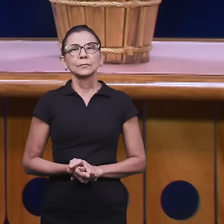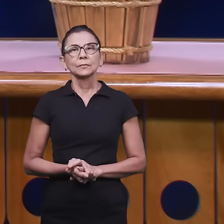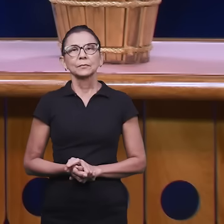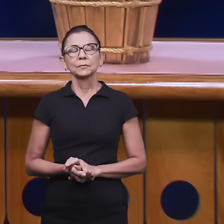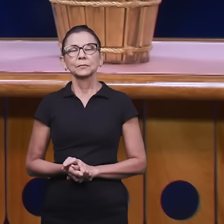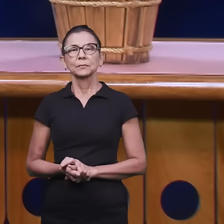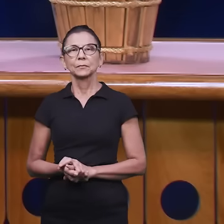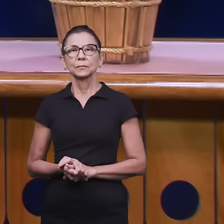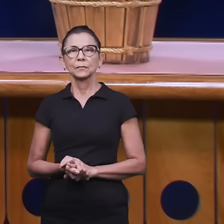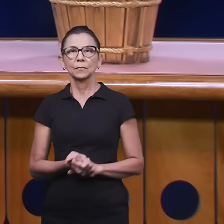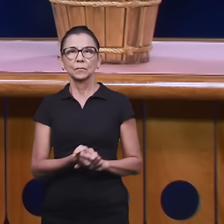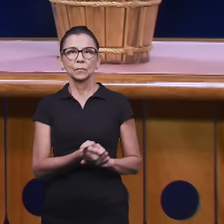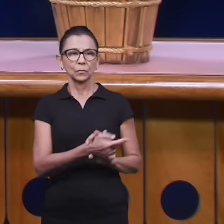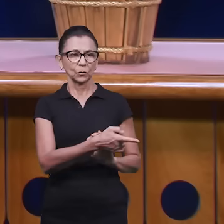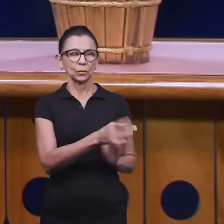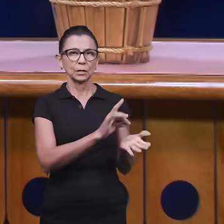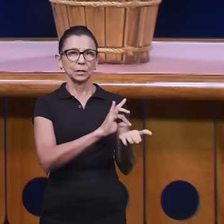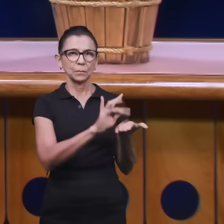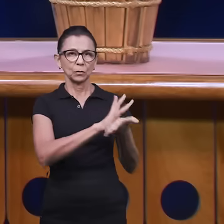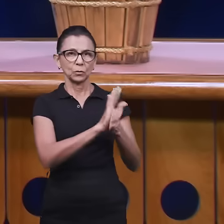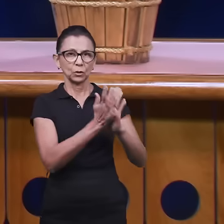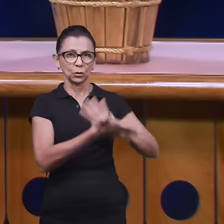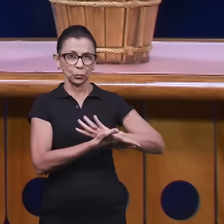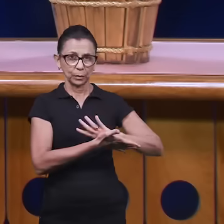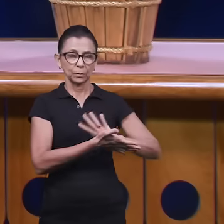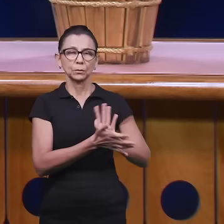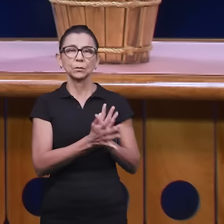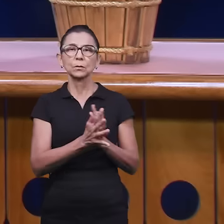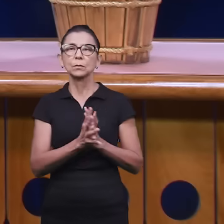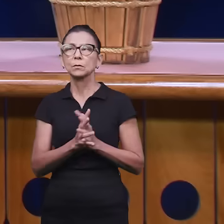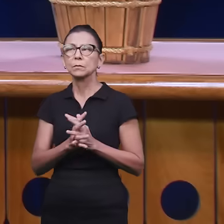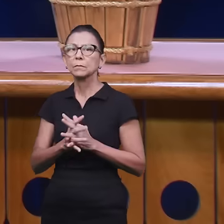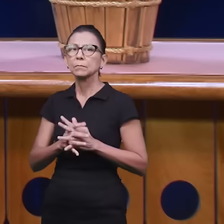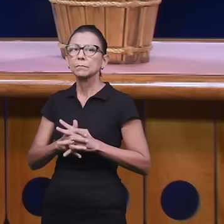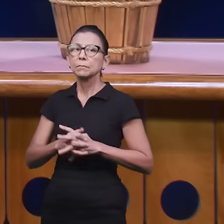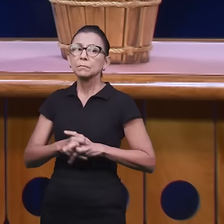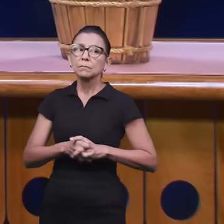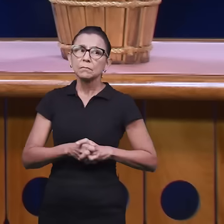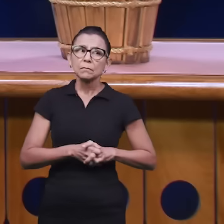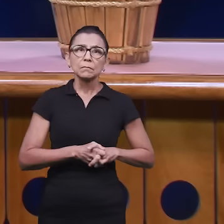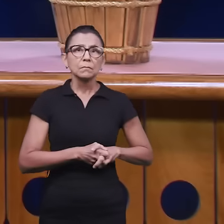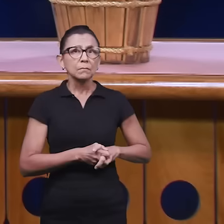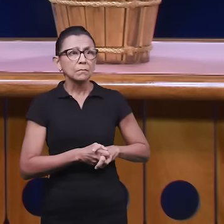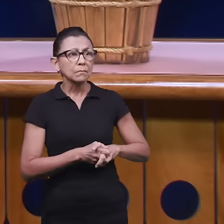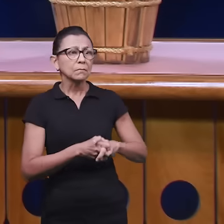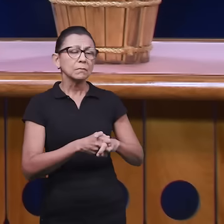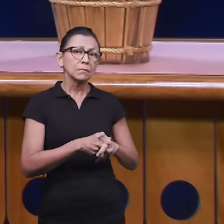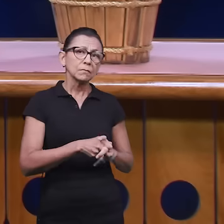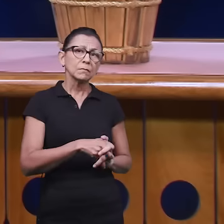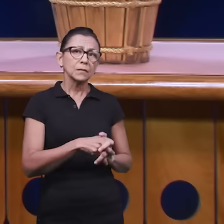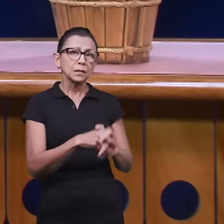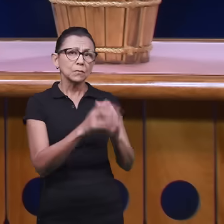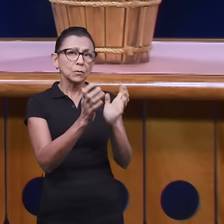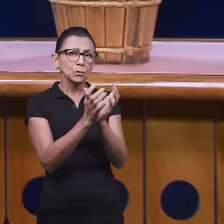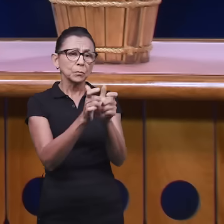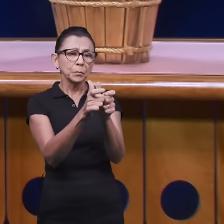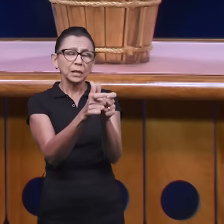depois que praticamente todos os midianitas foram destruídos, sobrou ainda um pouco de